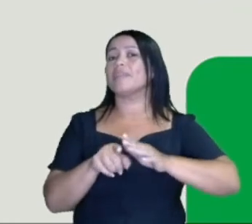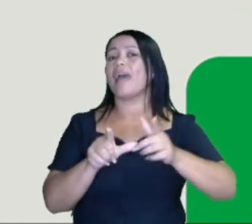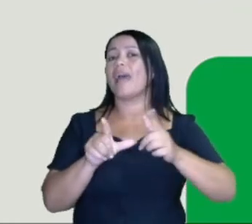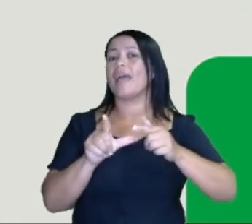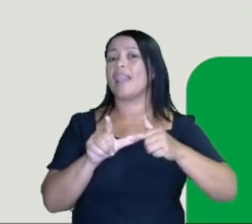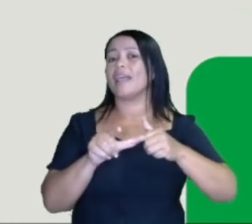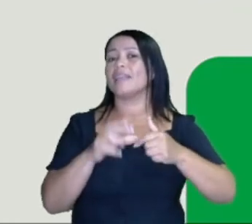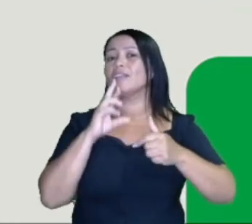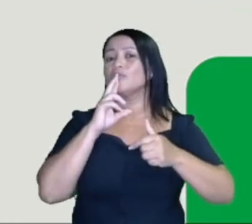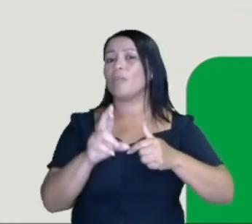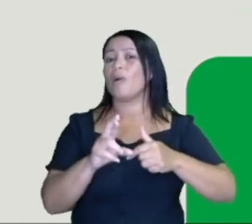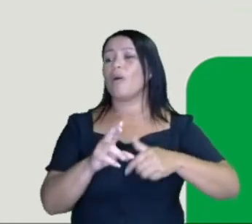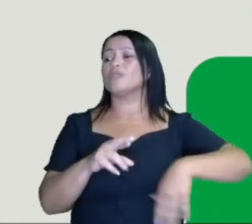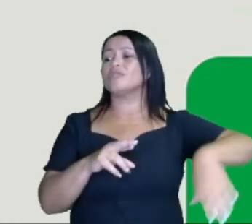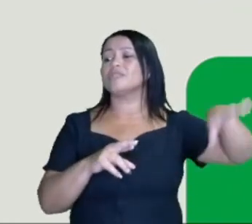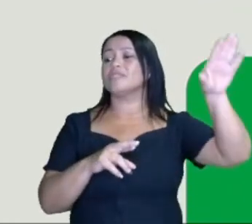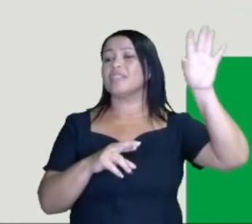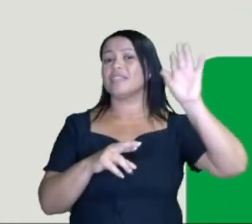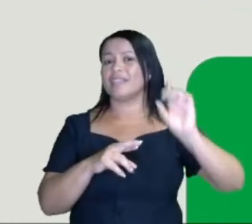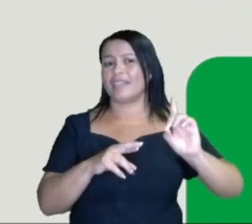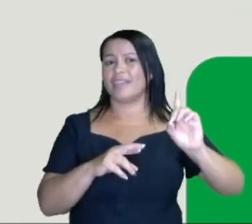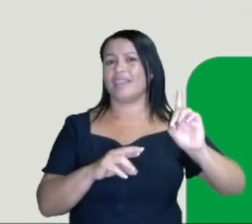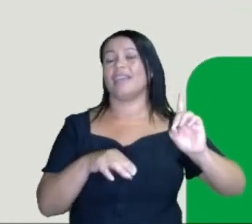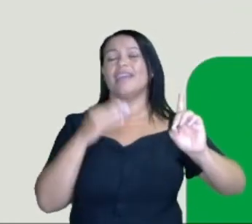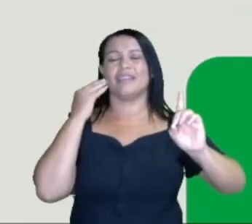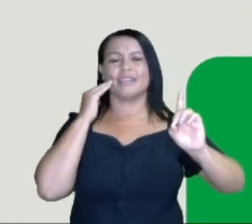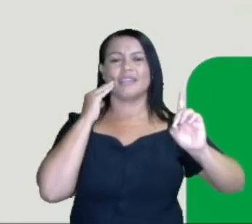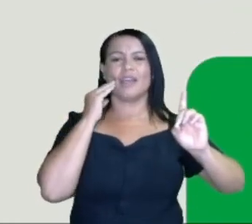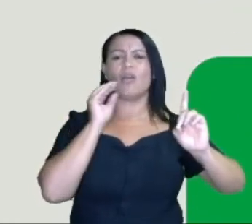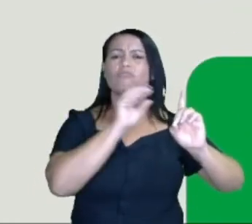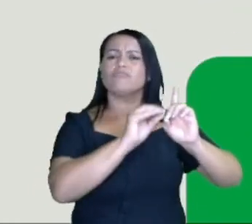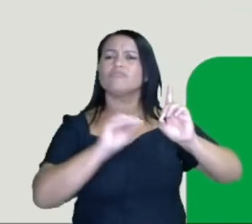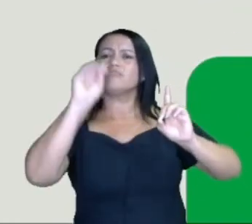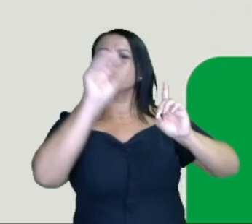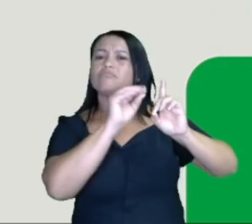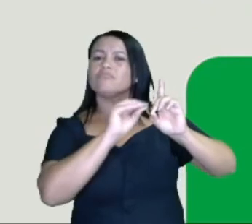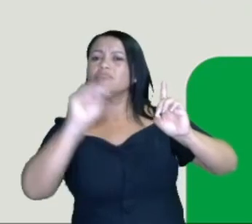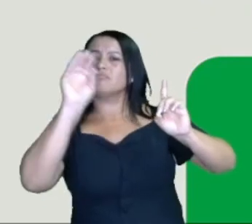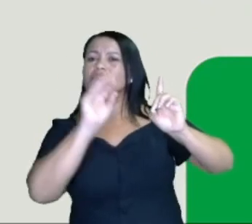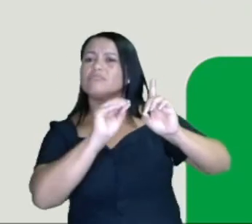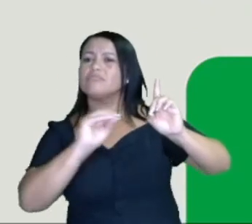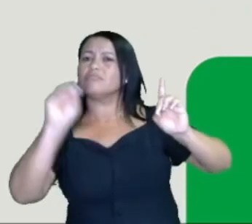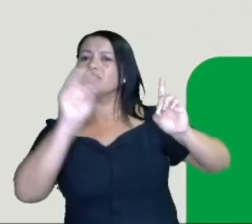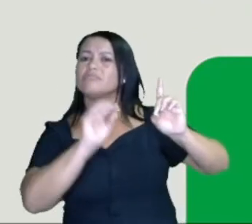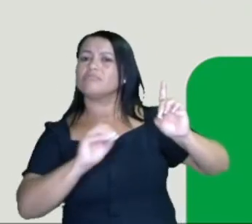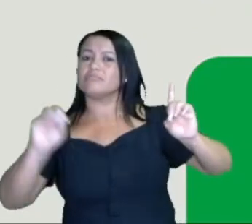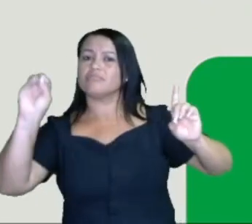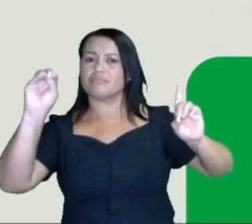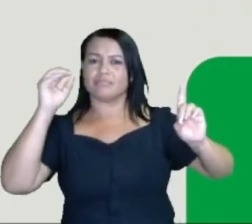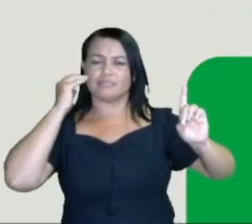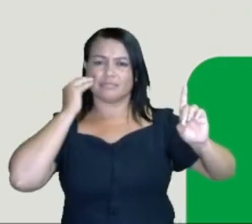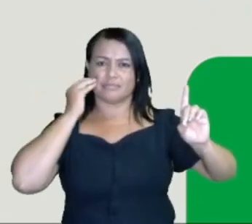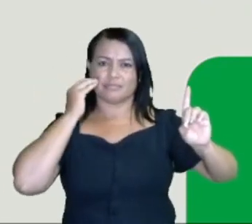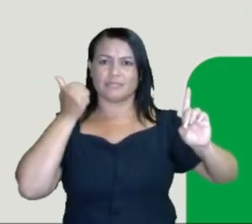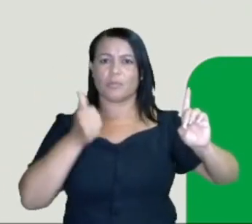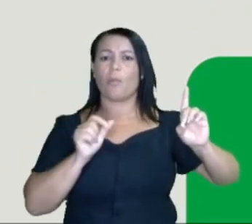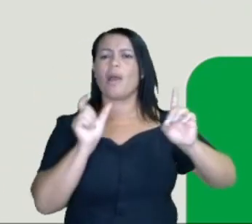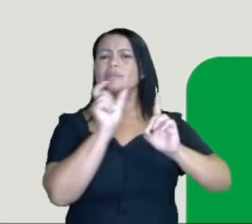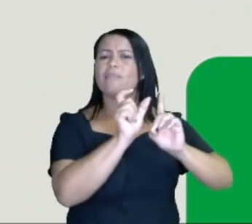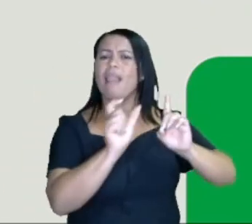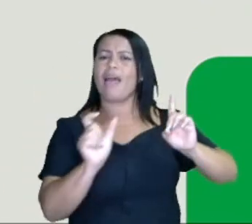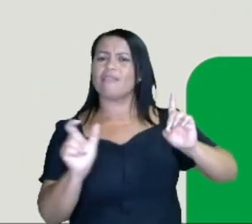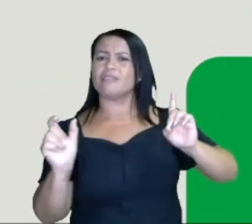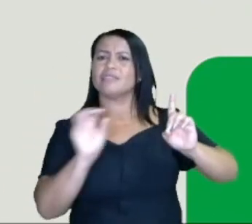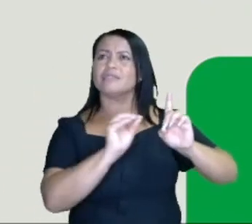a letra D. Vamos ler a frase preenchendo esses espaços vazios com as palavras